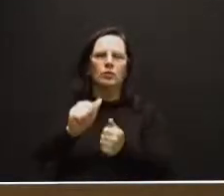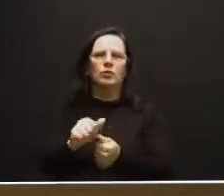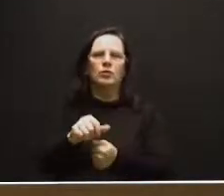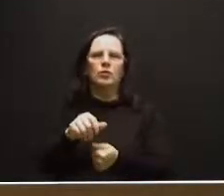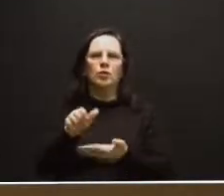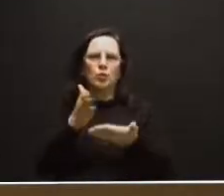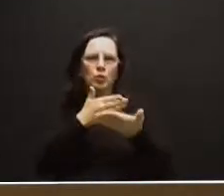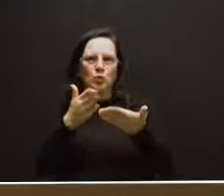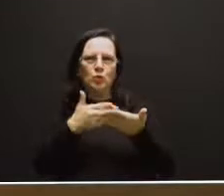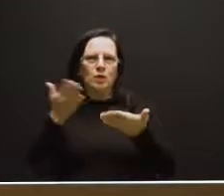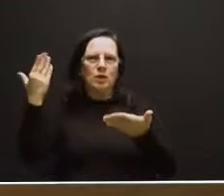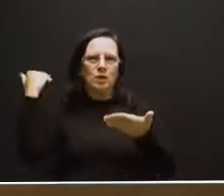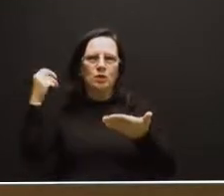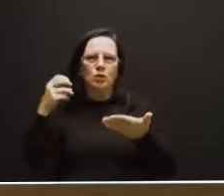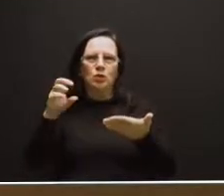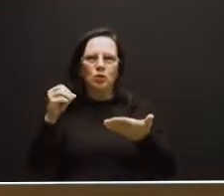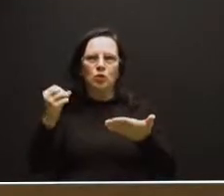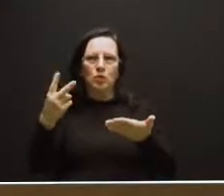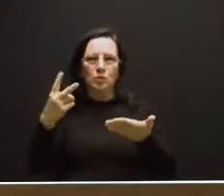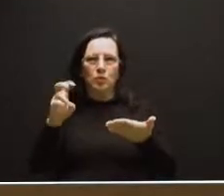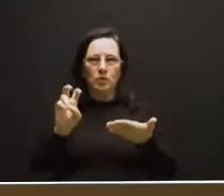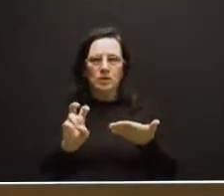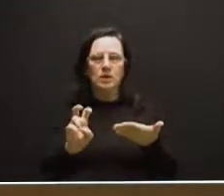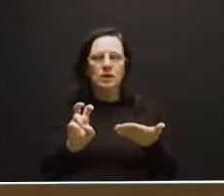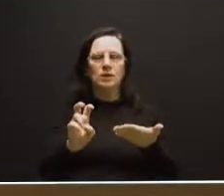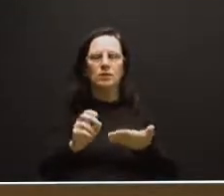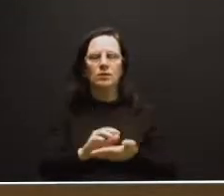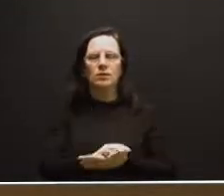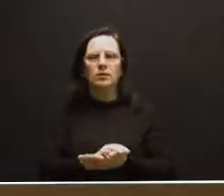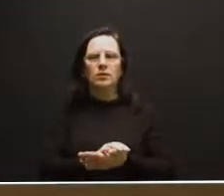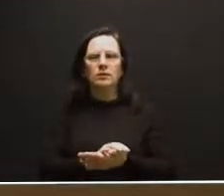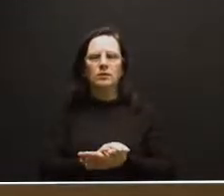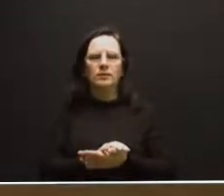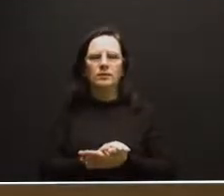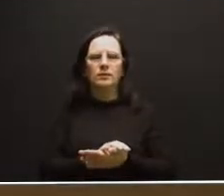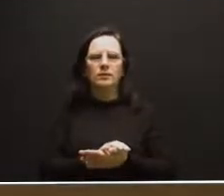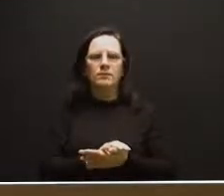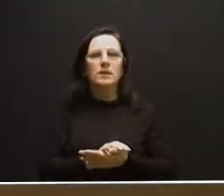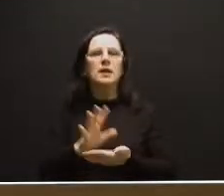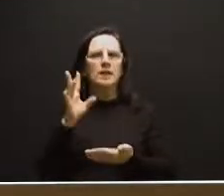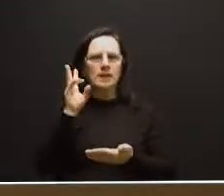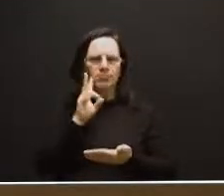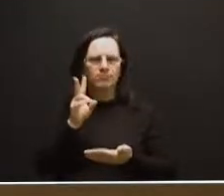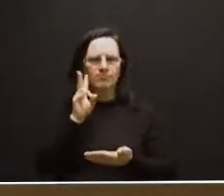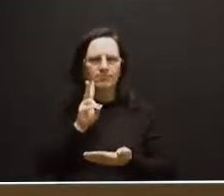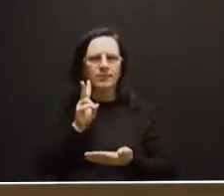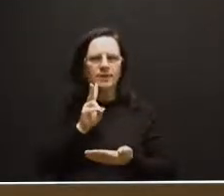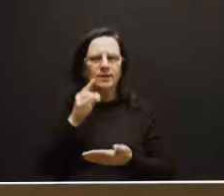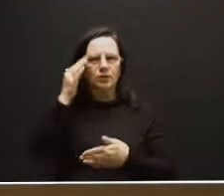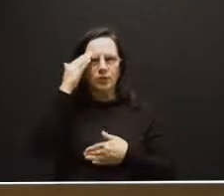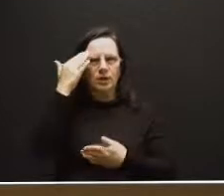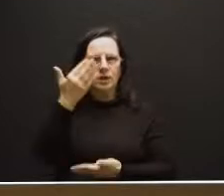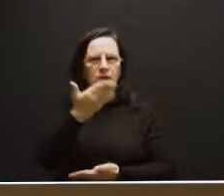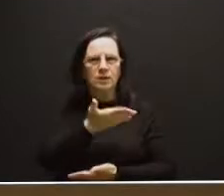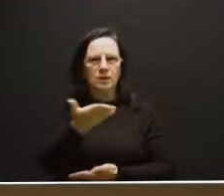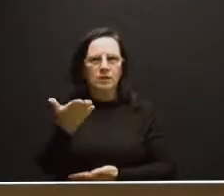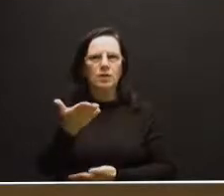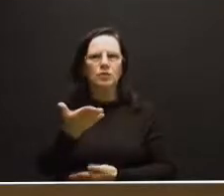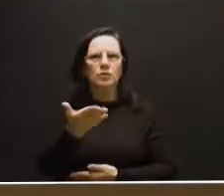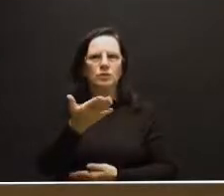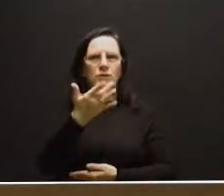book desde 2005 diante de tais fatos num ato de reconhecimento e gratidão deste poder